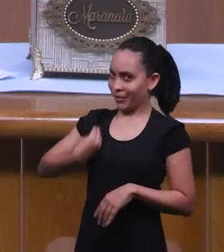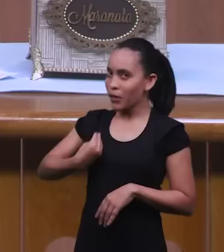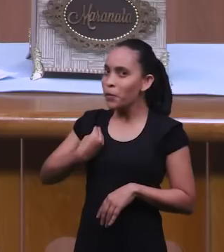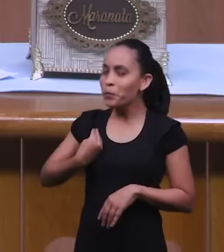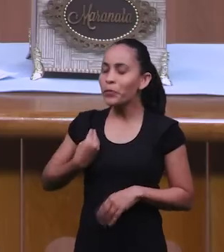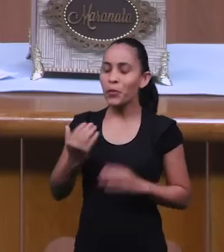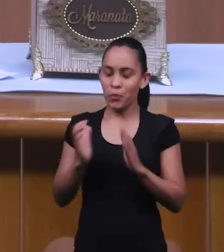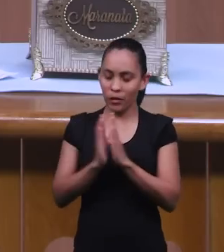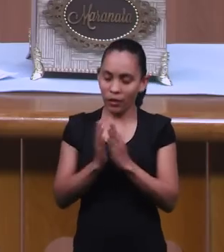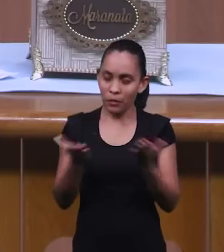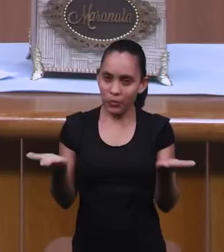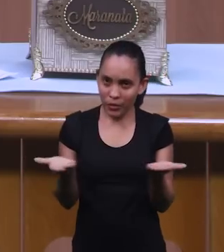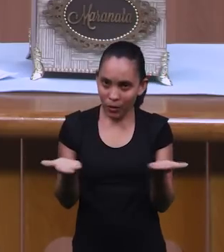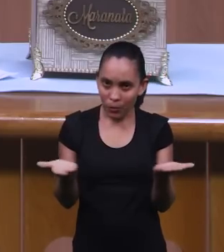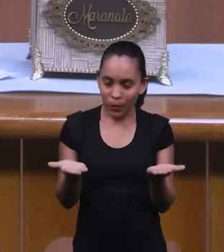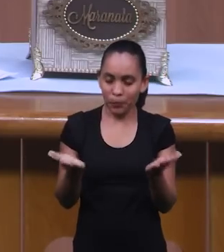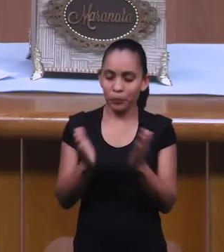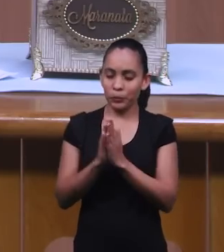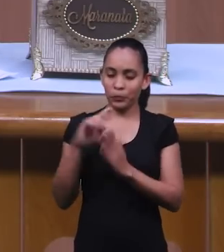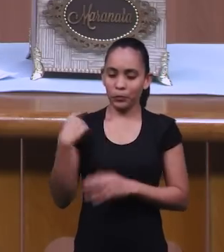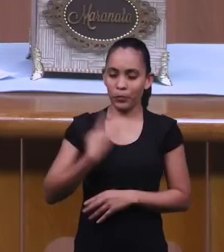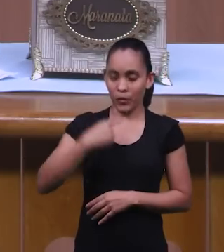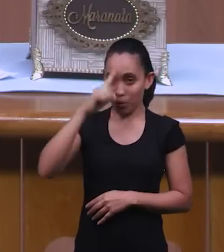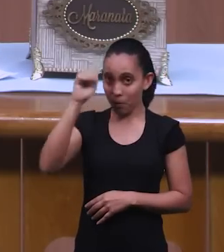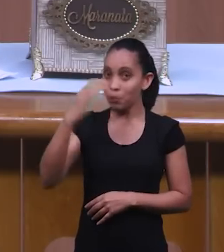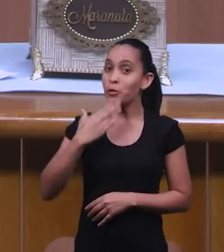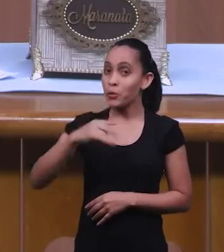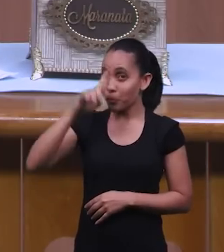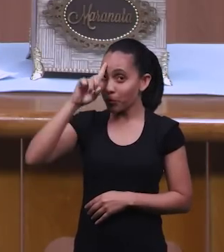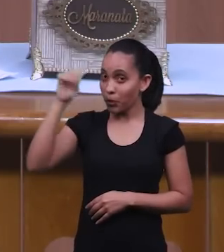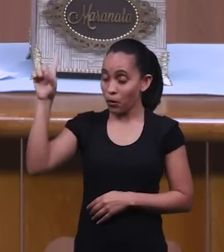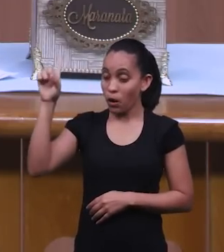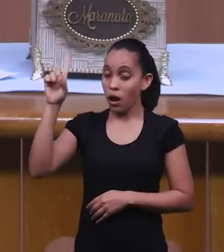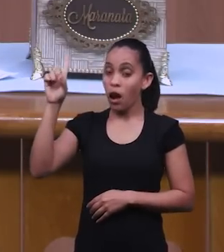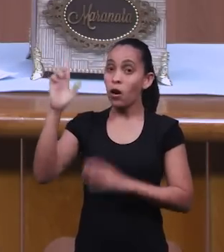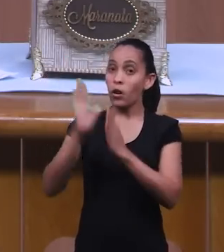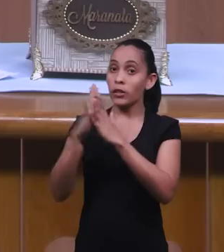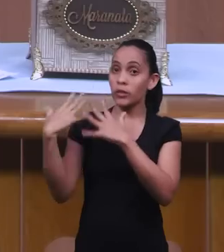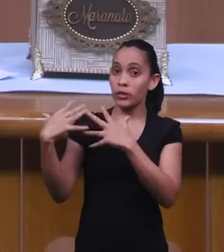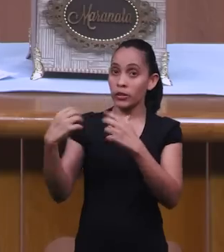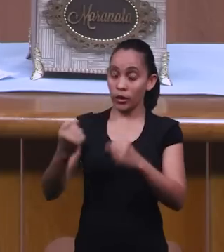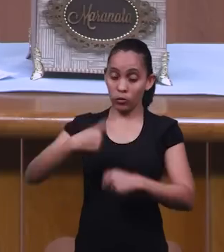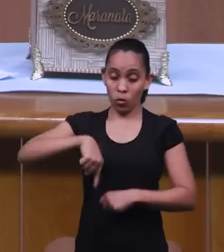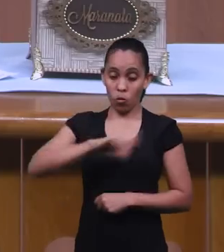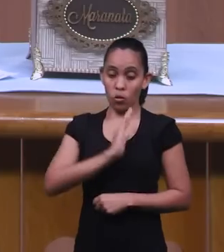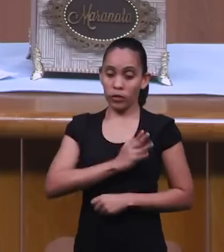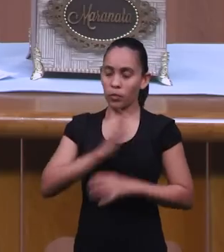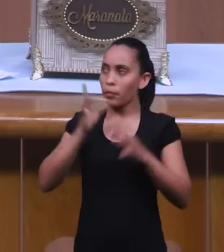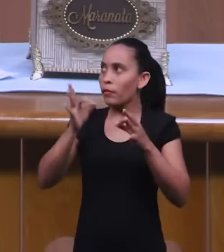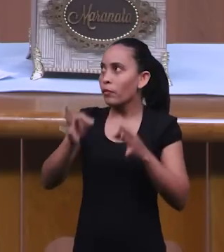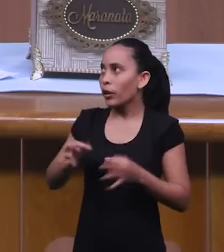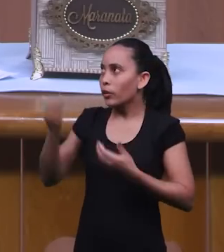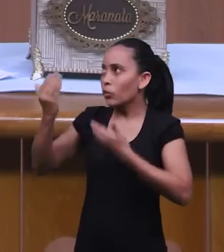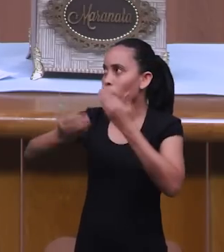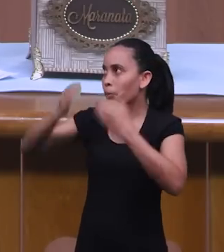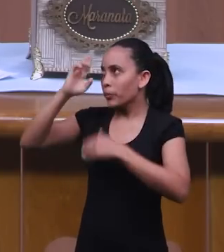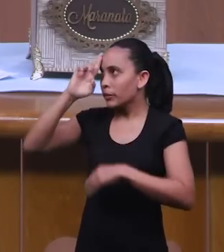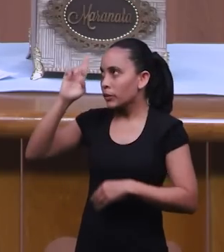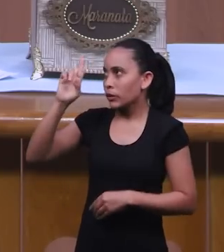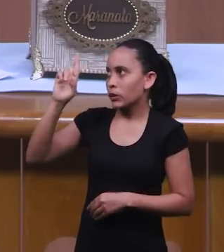reino de Deus. Oremos neste momento. Nosso Deus recebe a nossa adoração, move o teu povo a um coração perfeito para